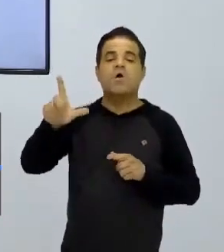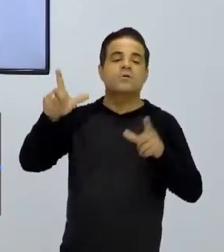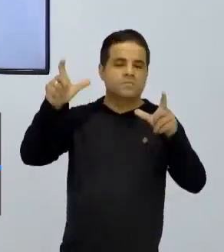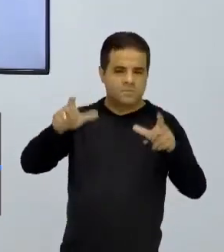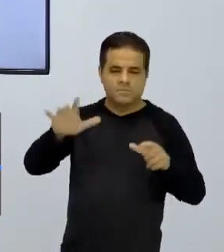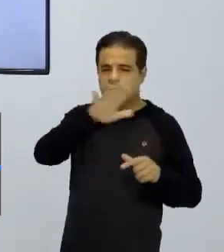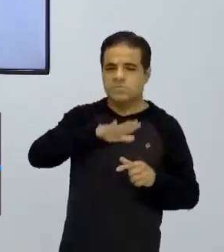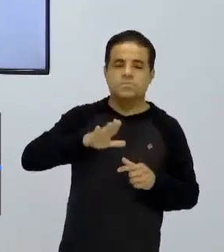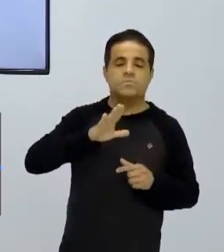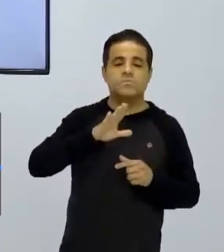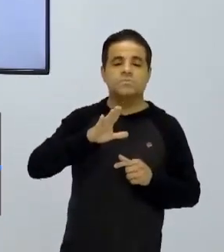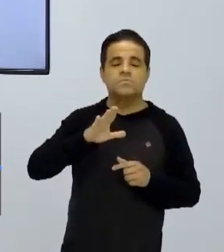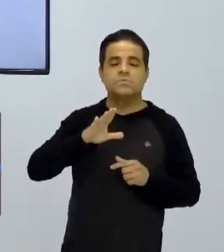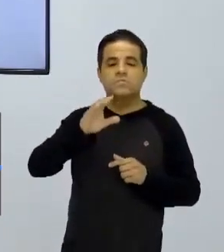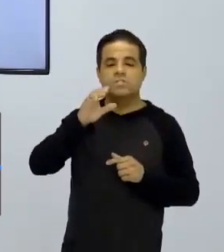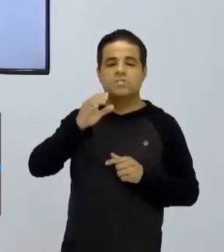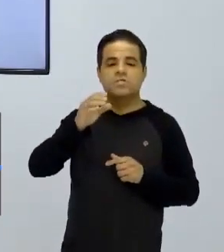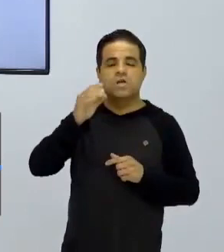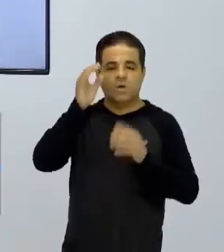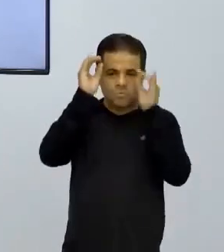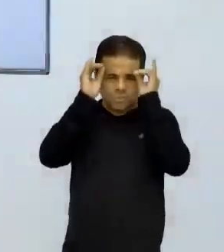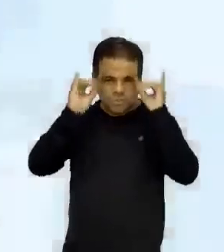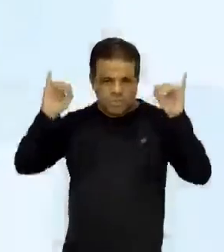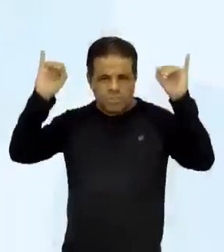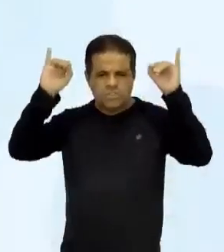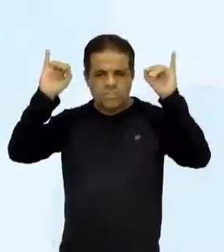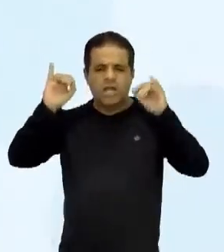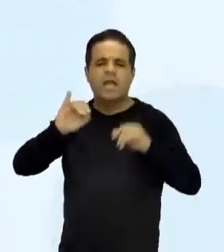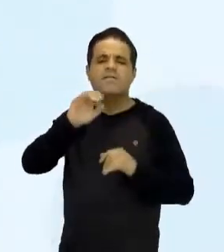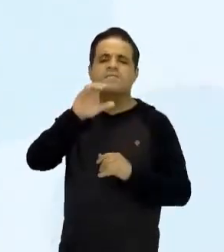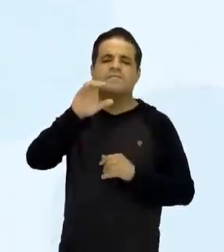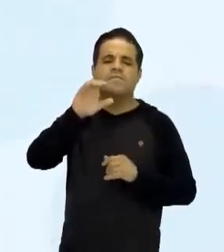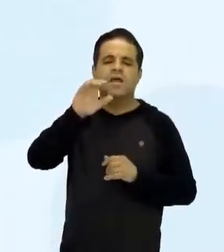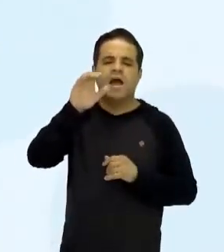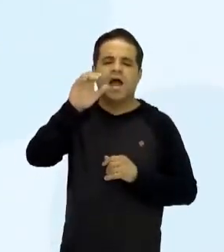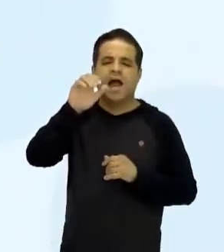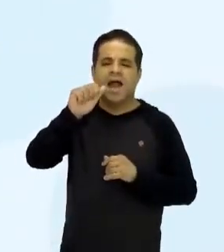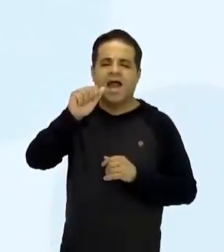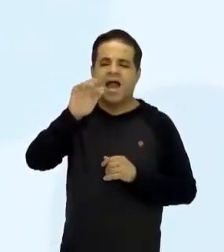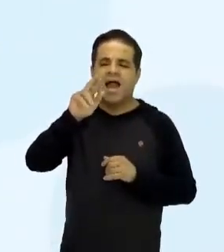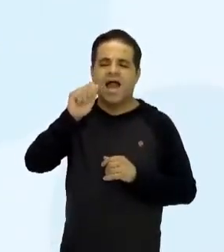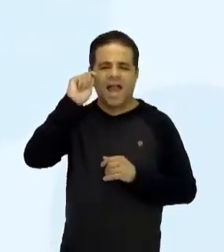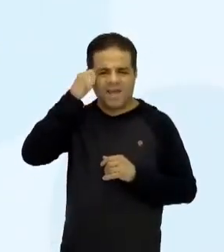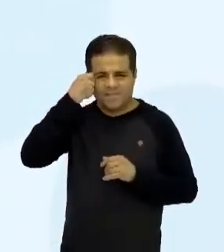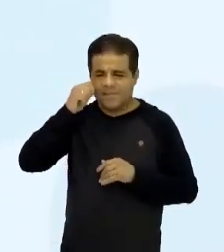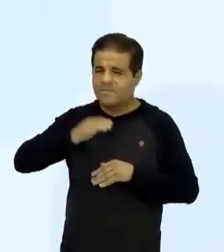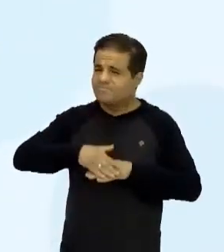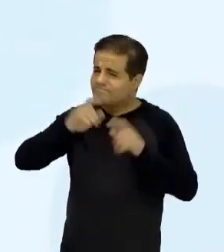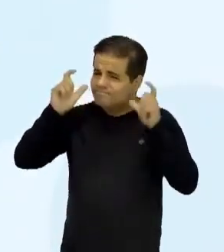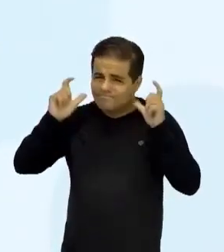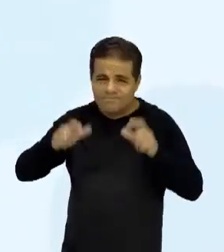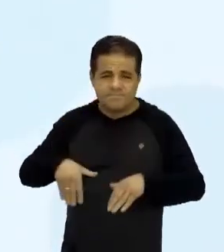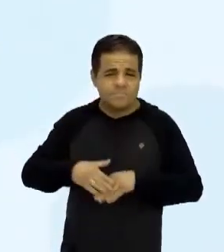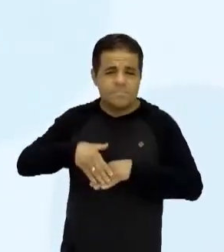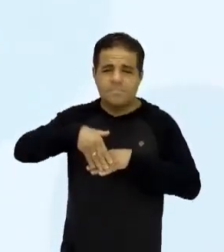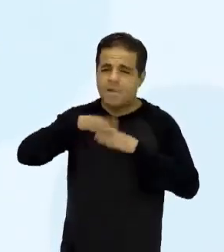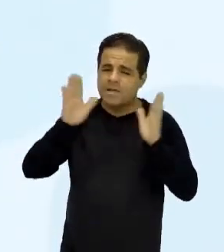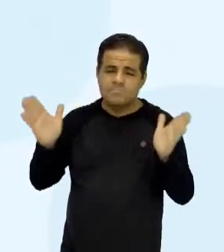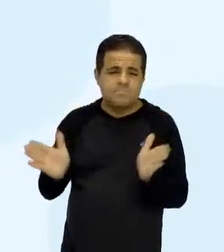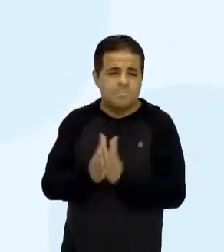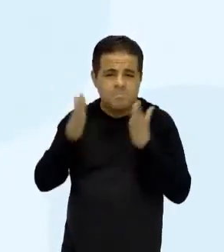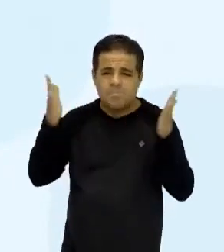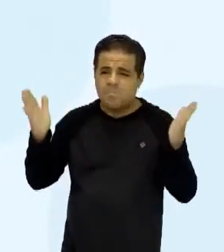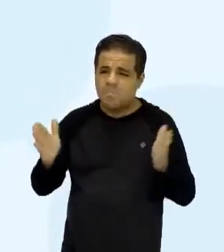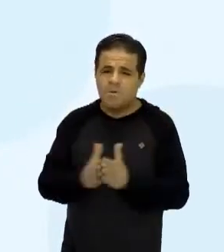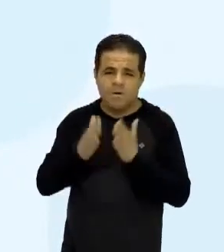região bem conhecida é o Chifre da África, né, conhecida aí como uma das regiões mais pobres aí do continente africano e do